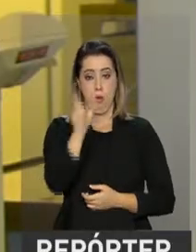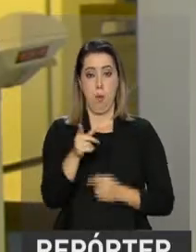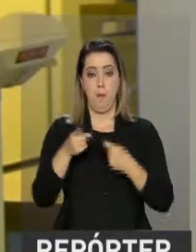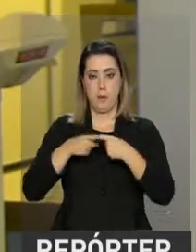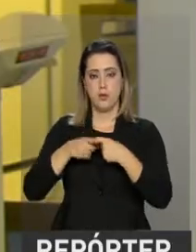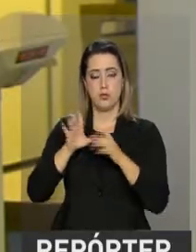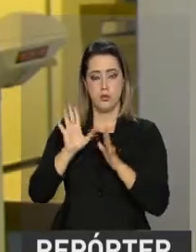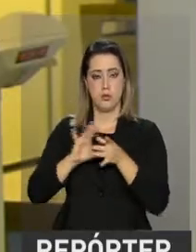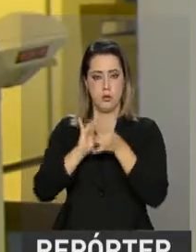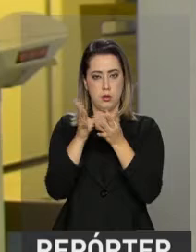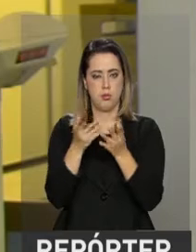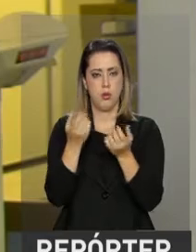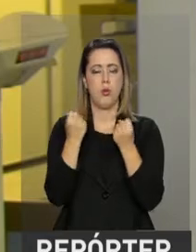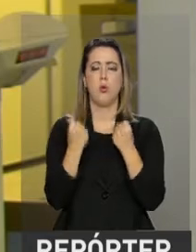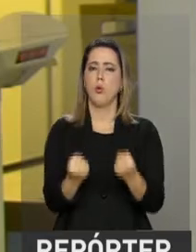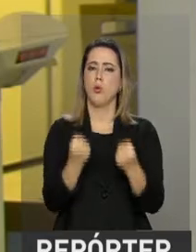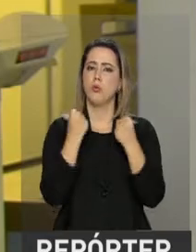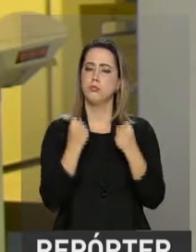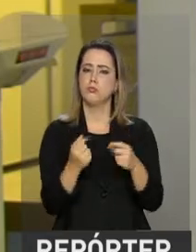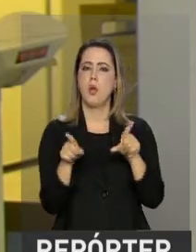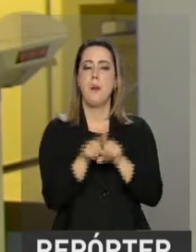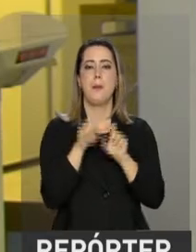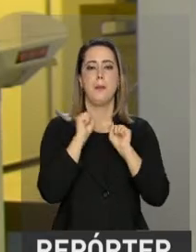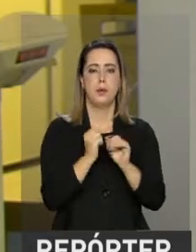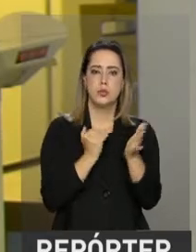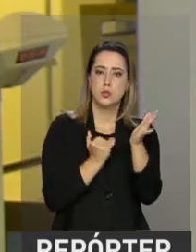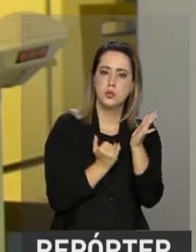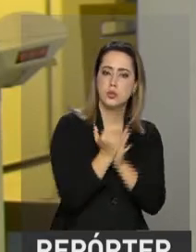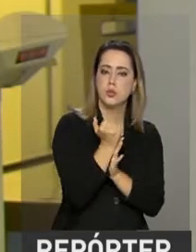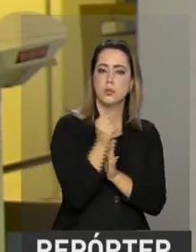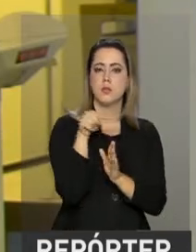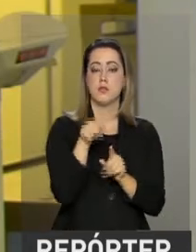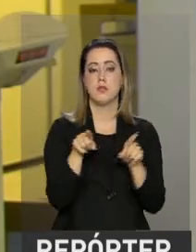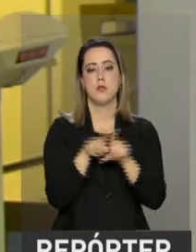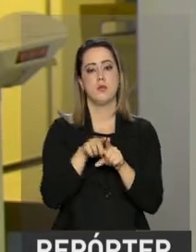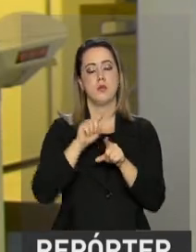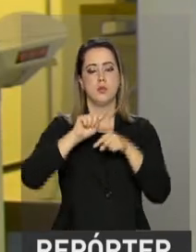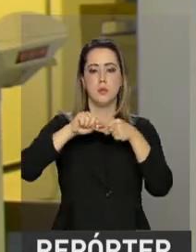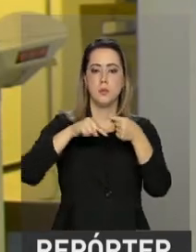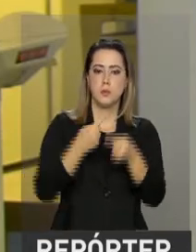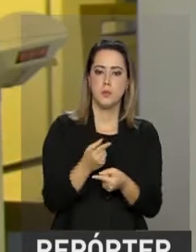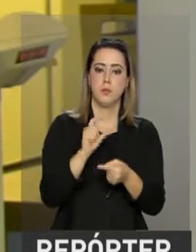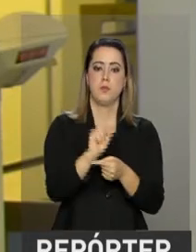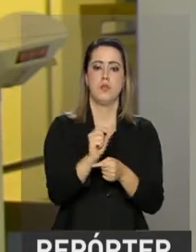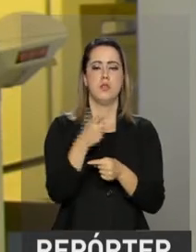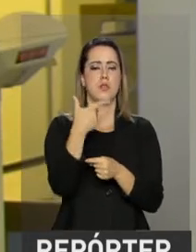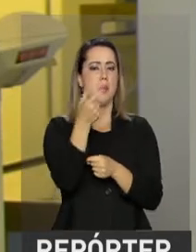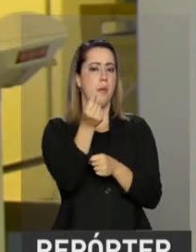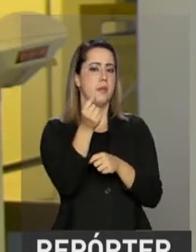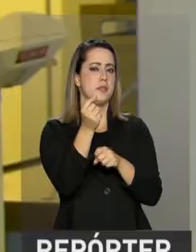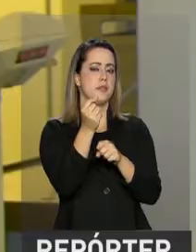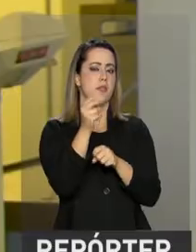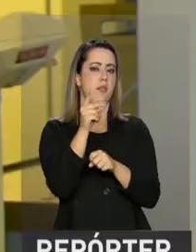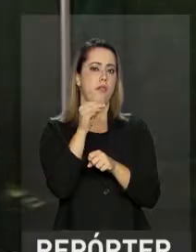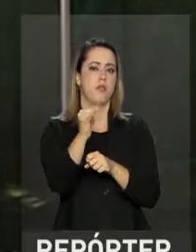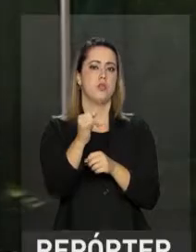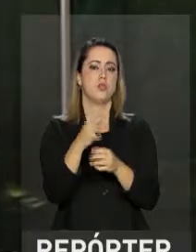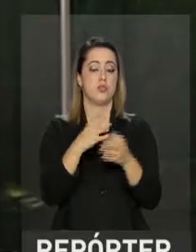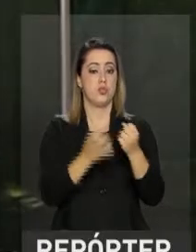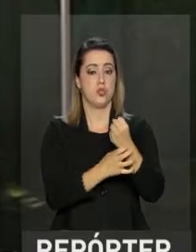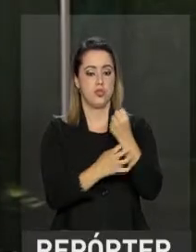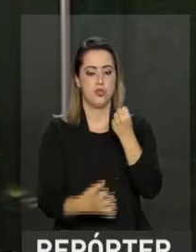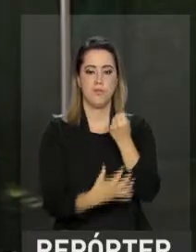a fisioterapia, falou que já pode recomeçar e... depois, daqui uns 20 dias, ela vai tirar o gesso.